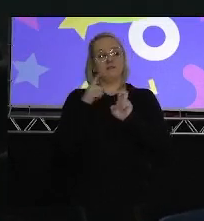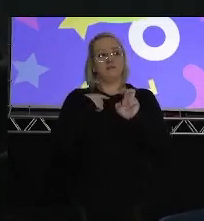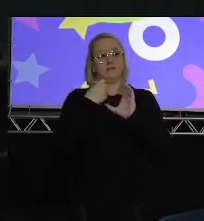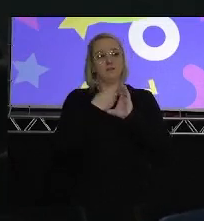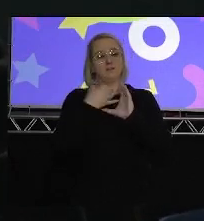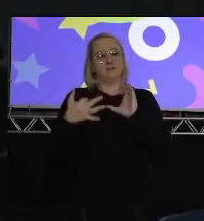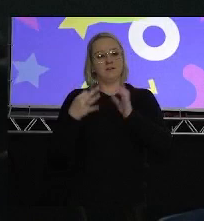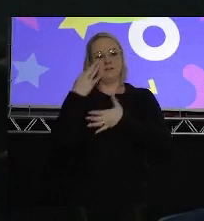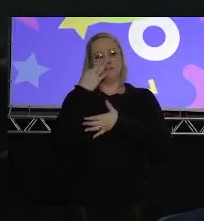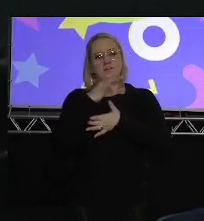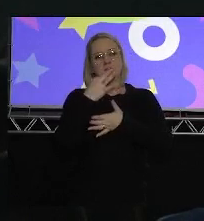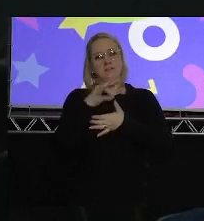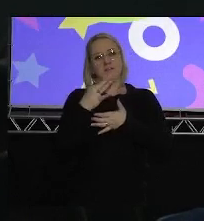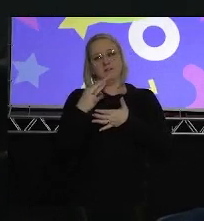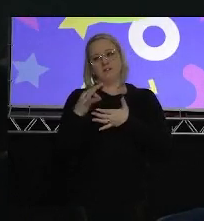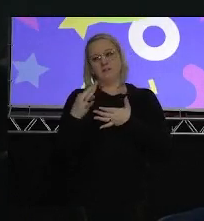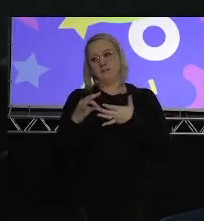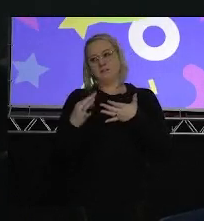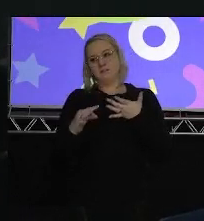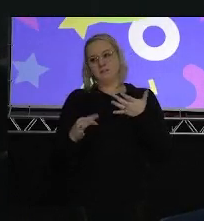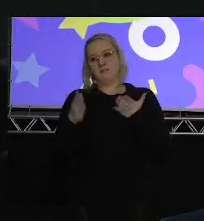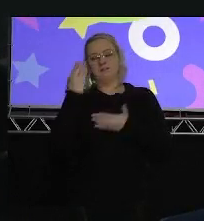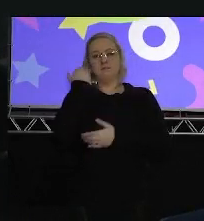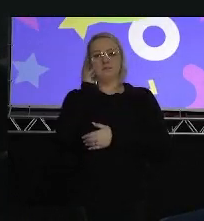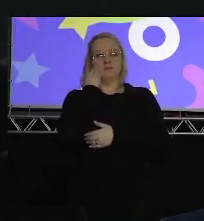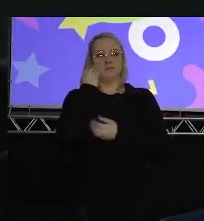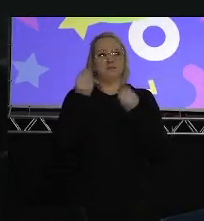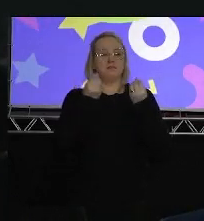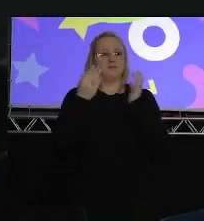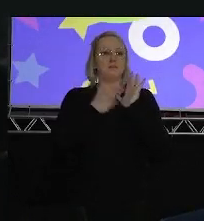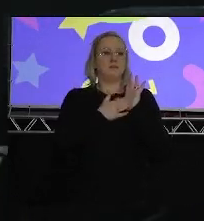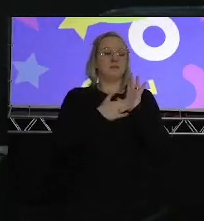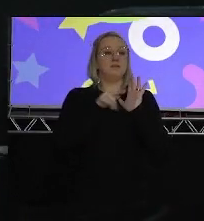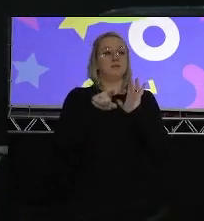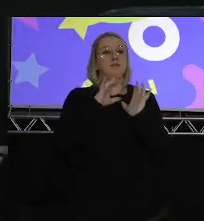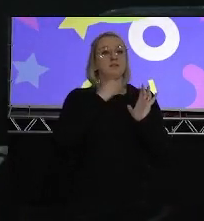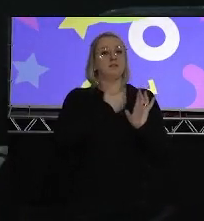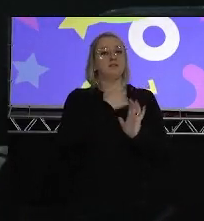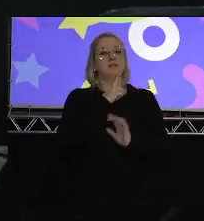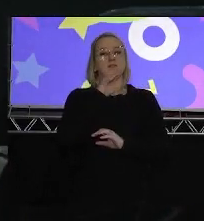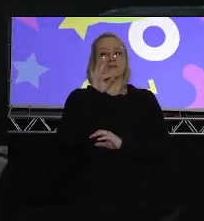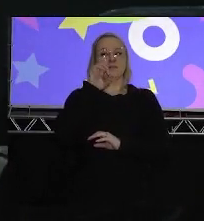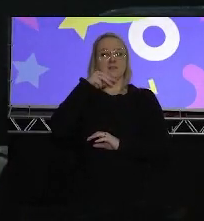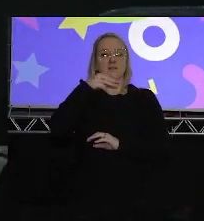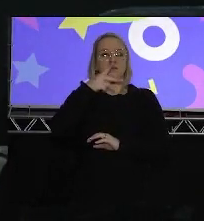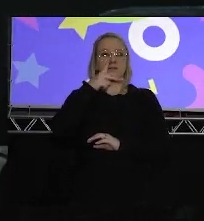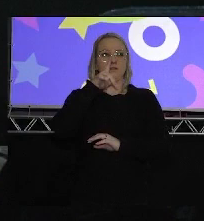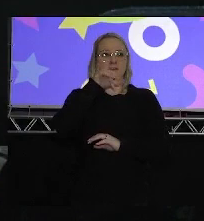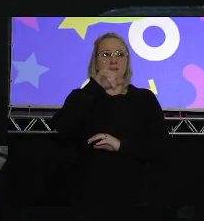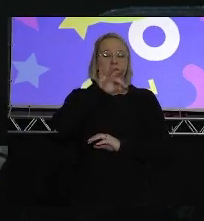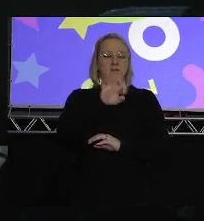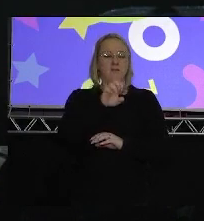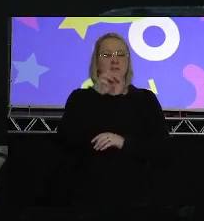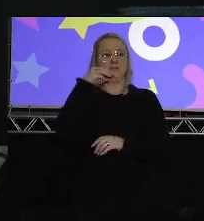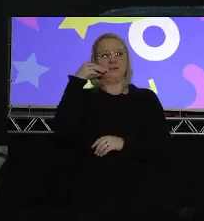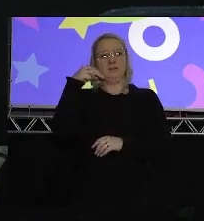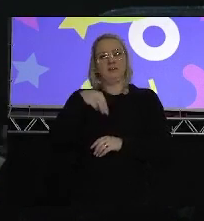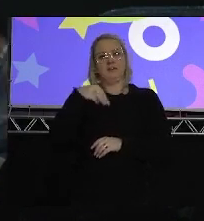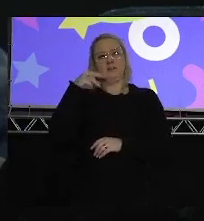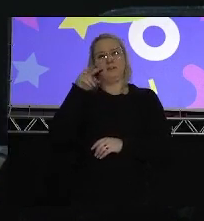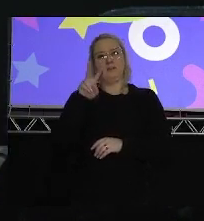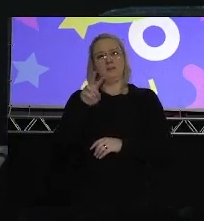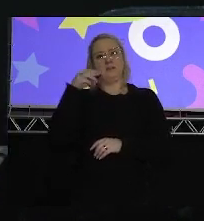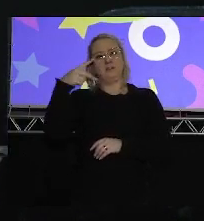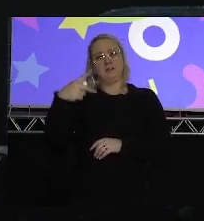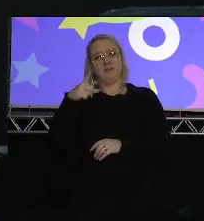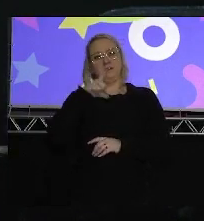detalhar, né, o entendimento da proposta. E nós temos templates lá. as categorias. O MVP tem uma forma